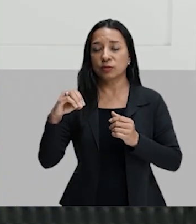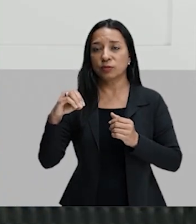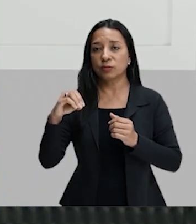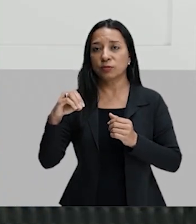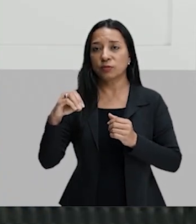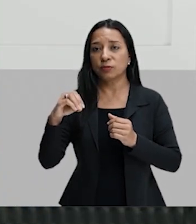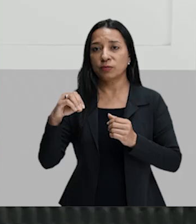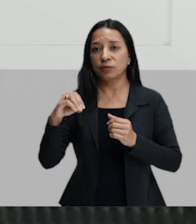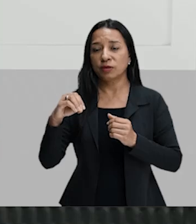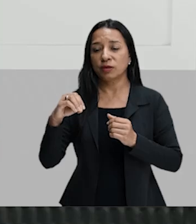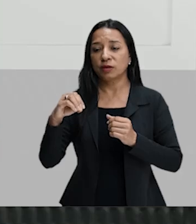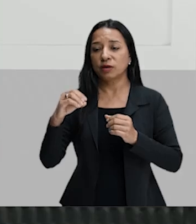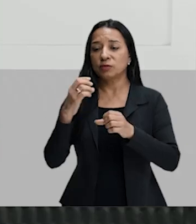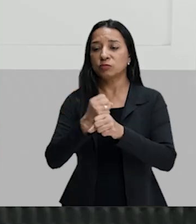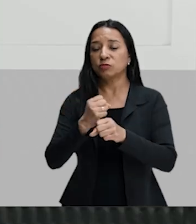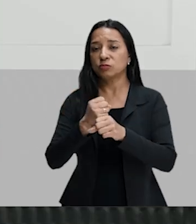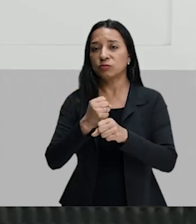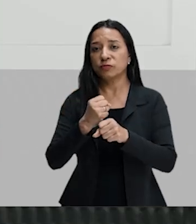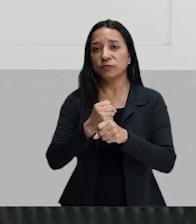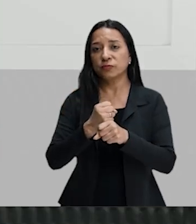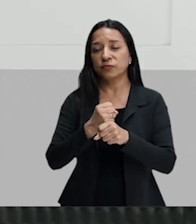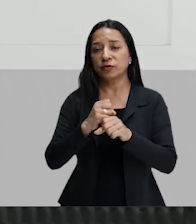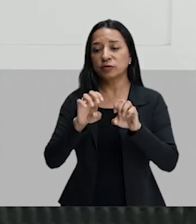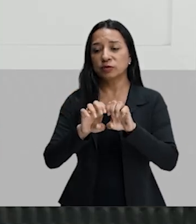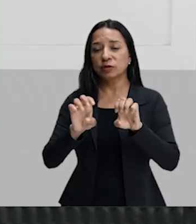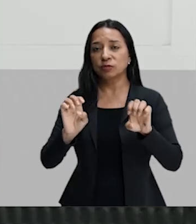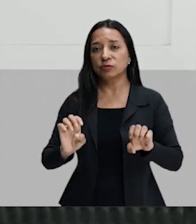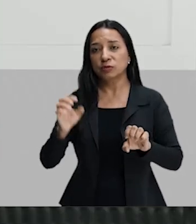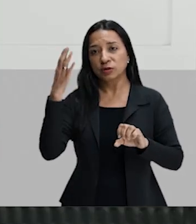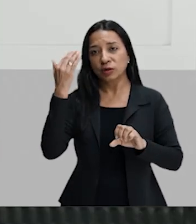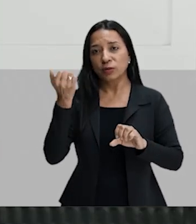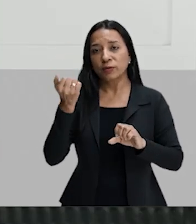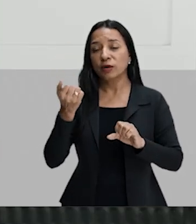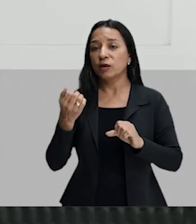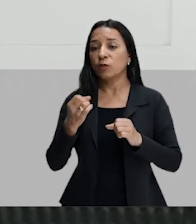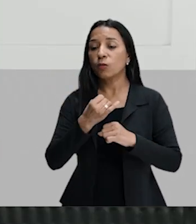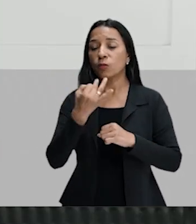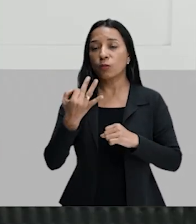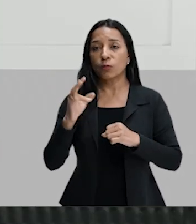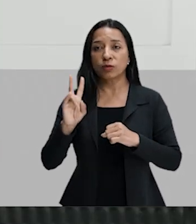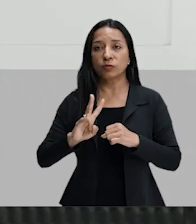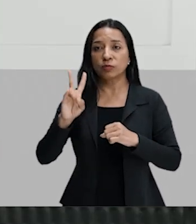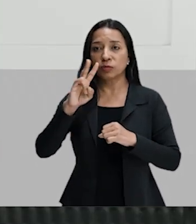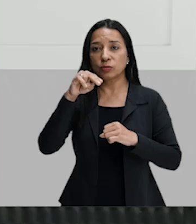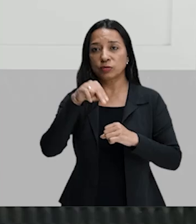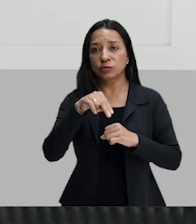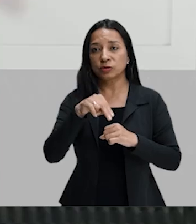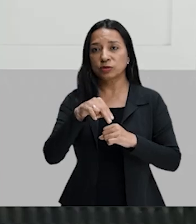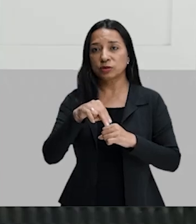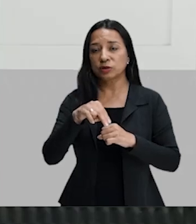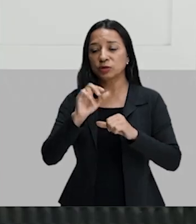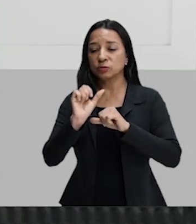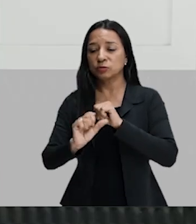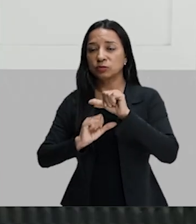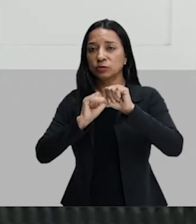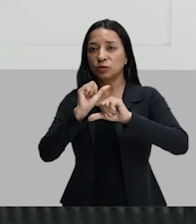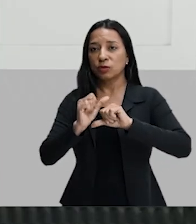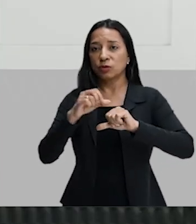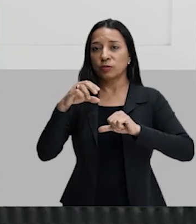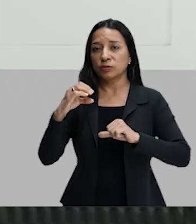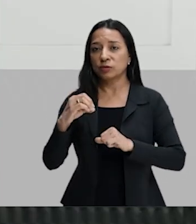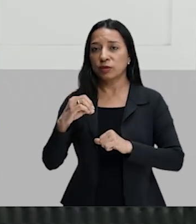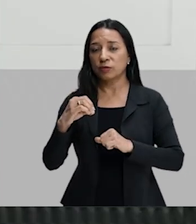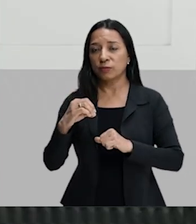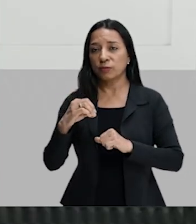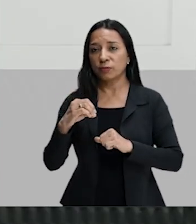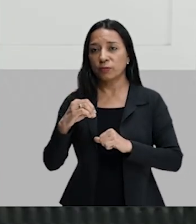Aí você resolve essa equação para saber quais valores de n tornam isso aqui zero.